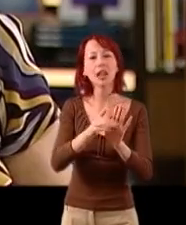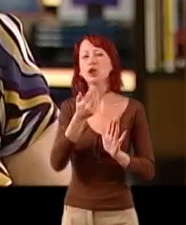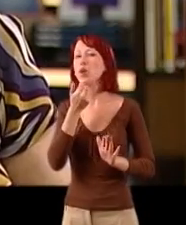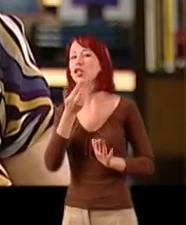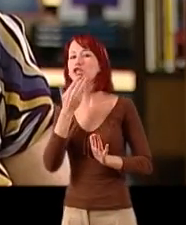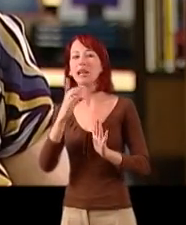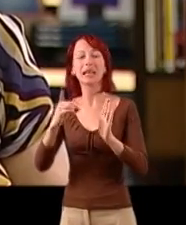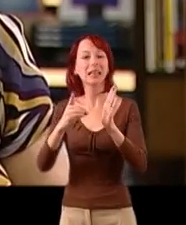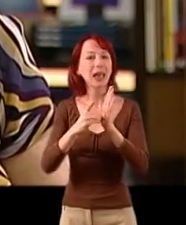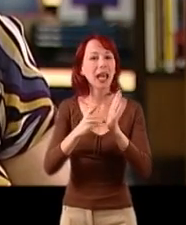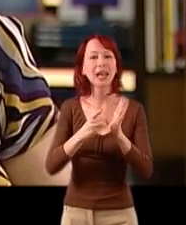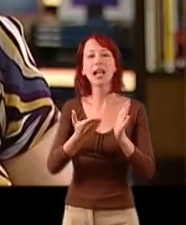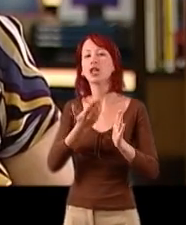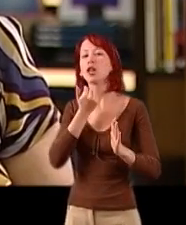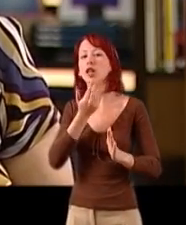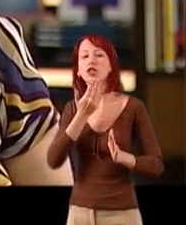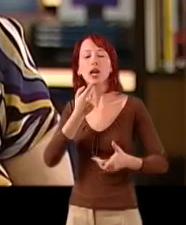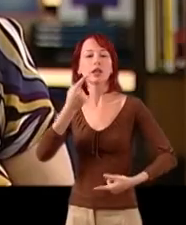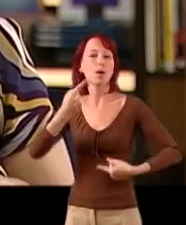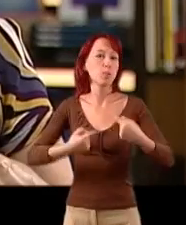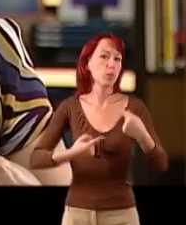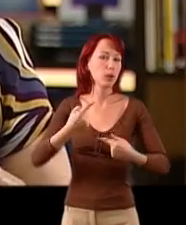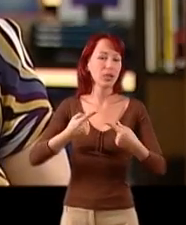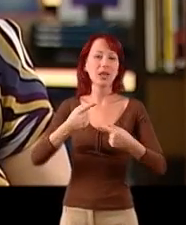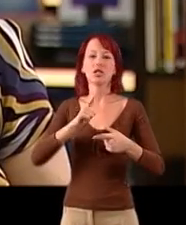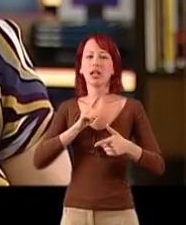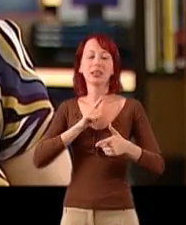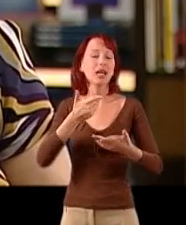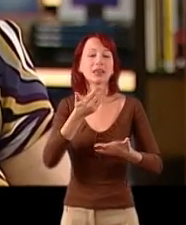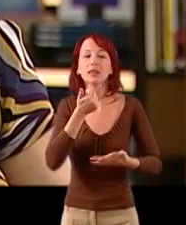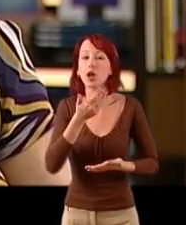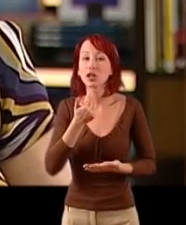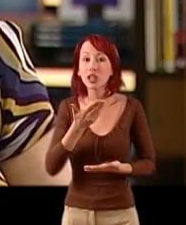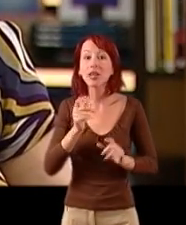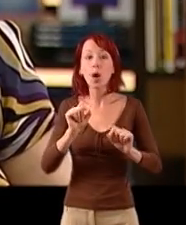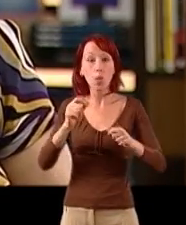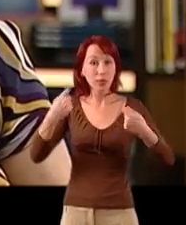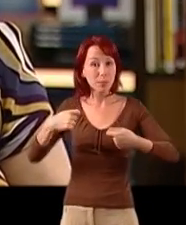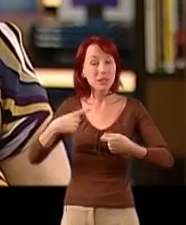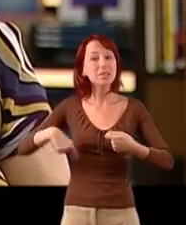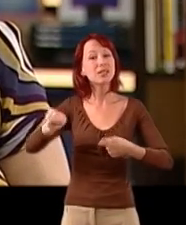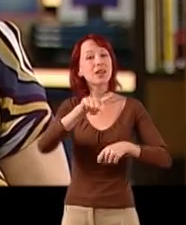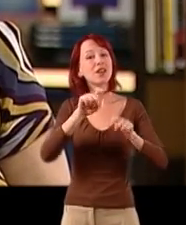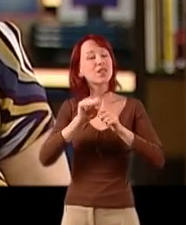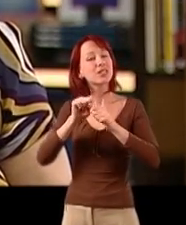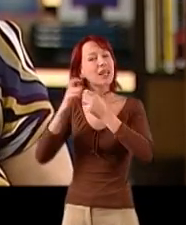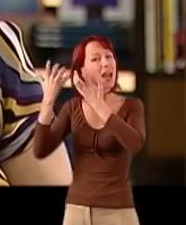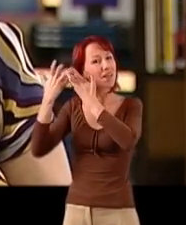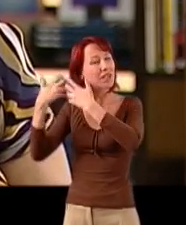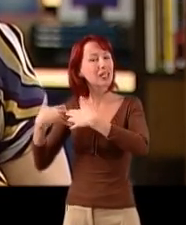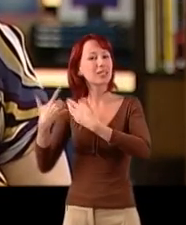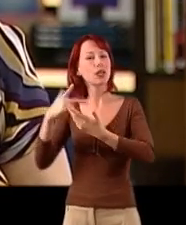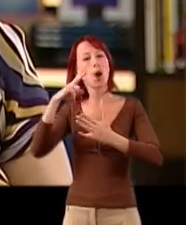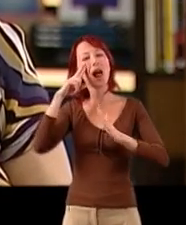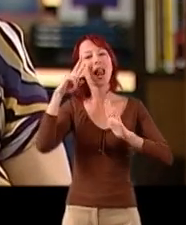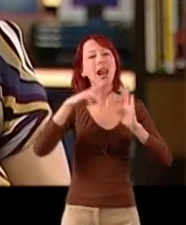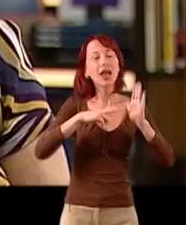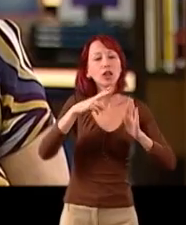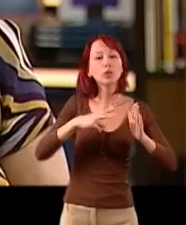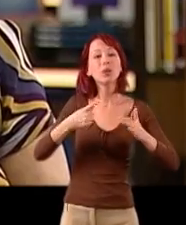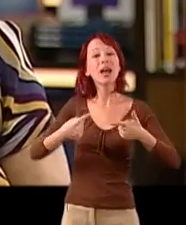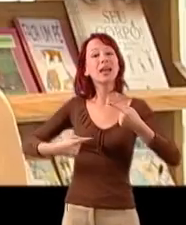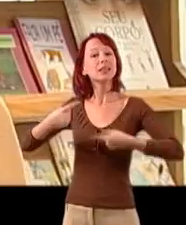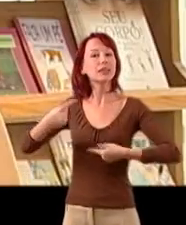são diretrizes políticas. Isso é a discussão, é a leitura, é a reflexão, é o debate no